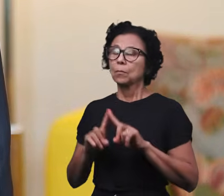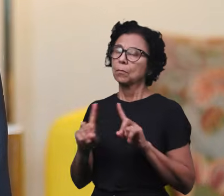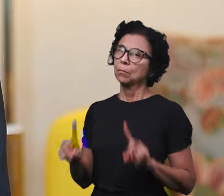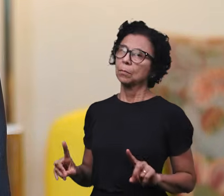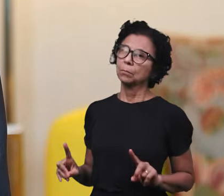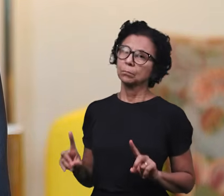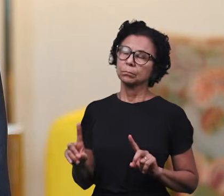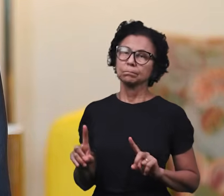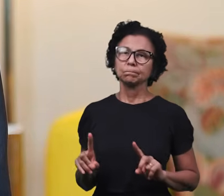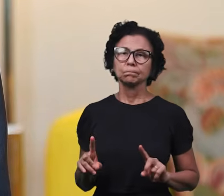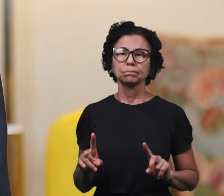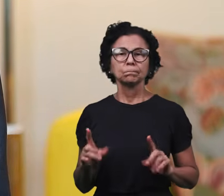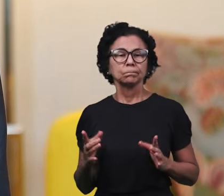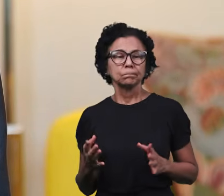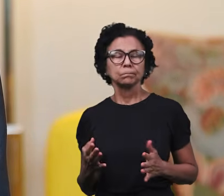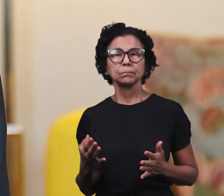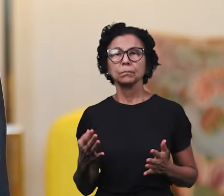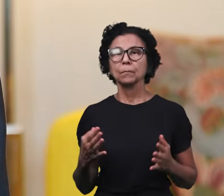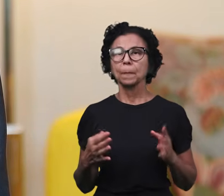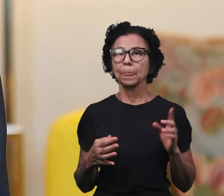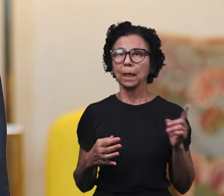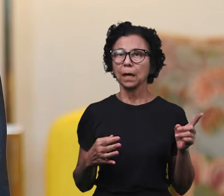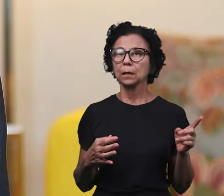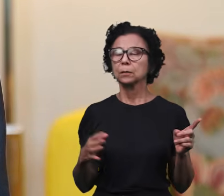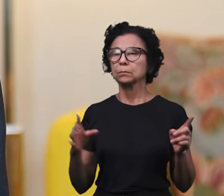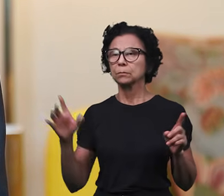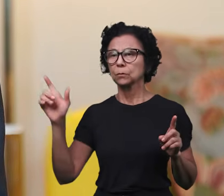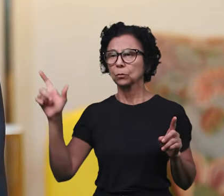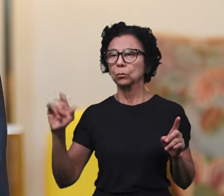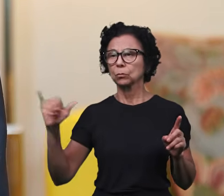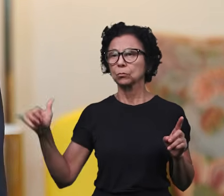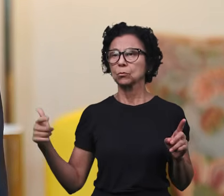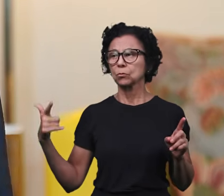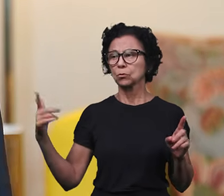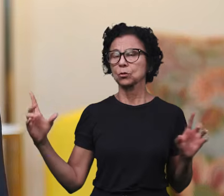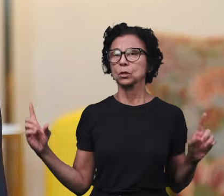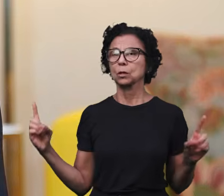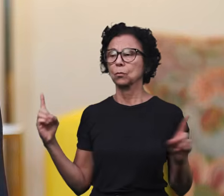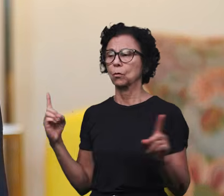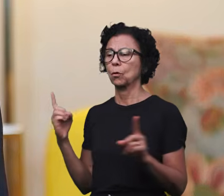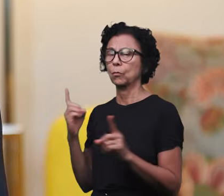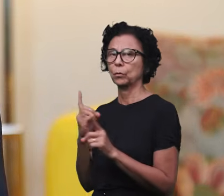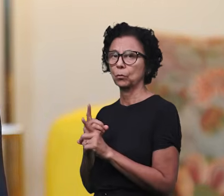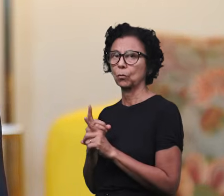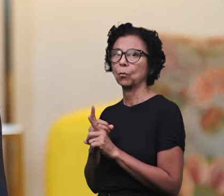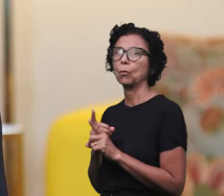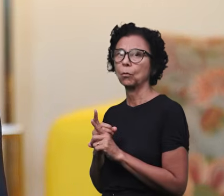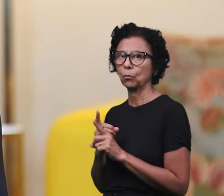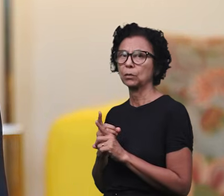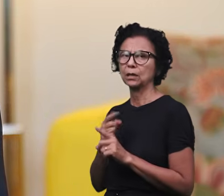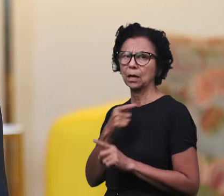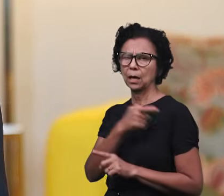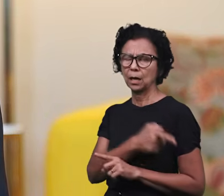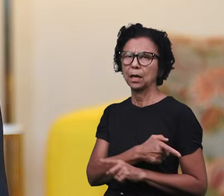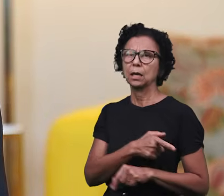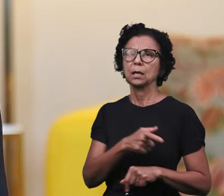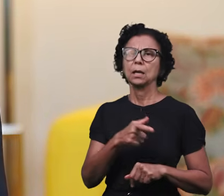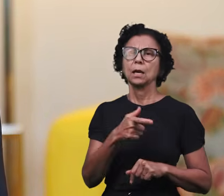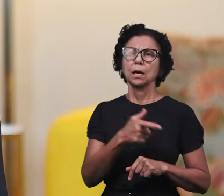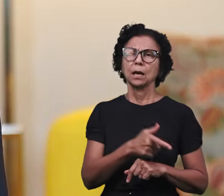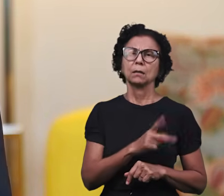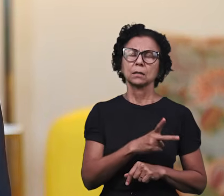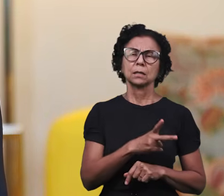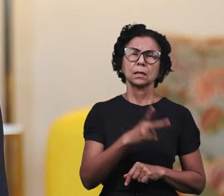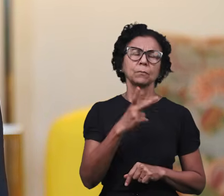momento Esaú se encontra com Jacó. Esaú era um caçador, voltando de uma das caças,